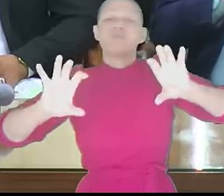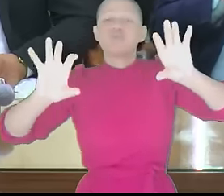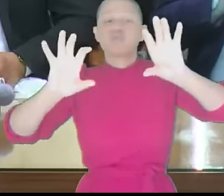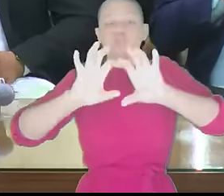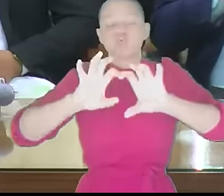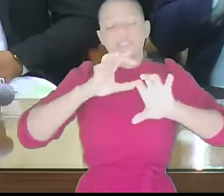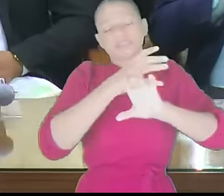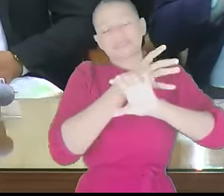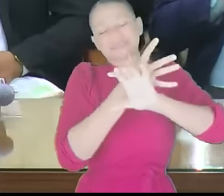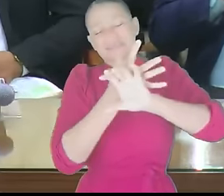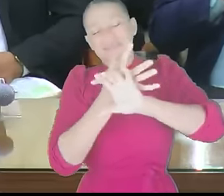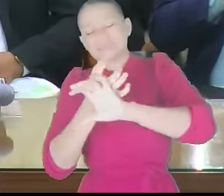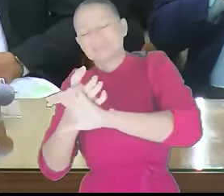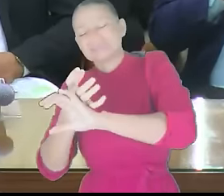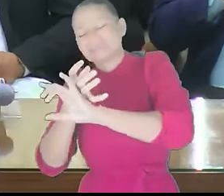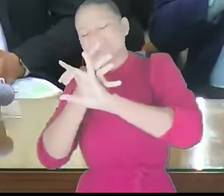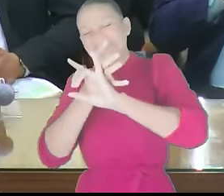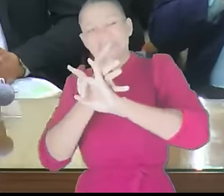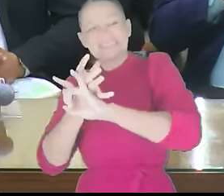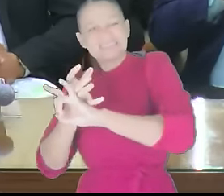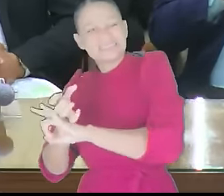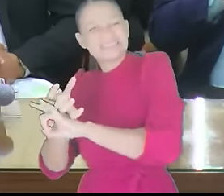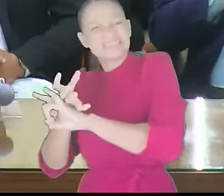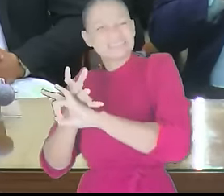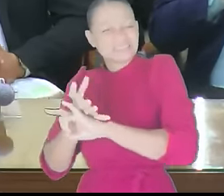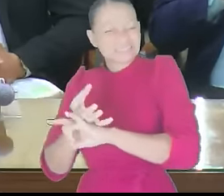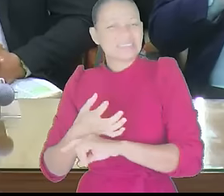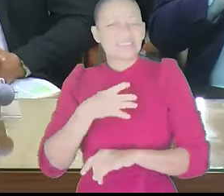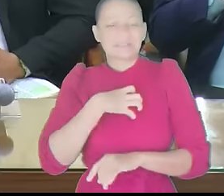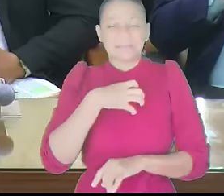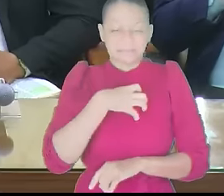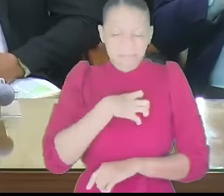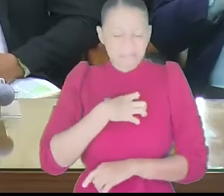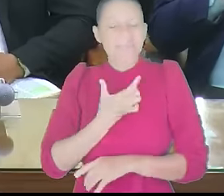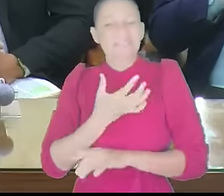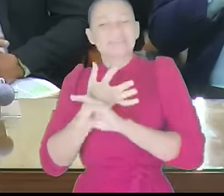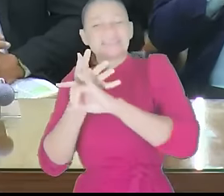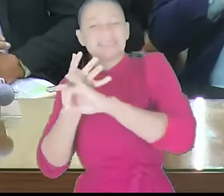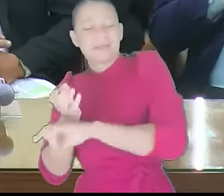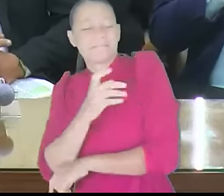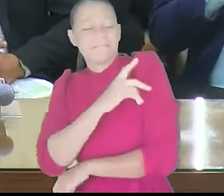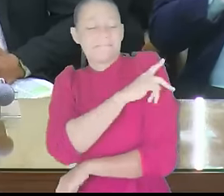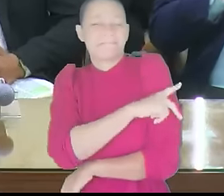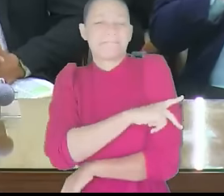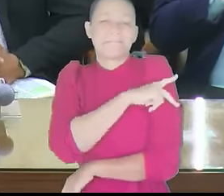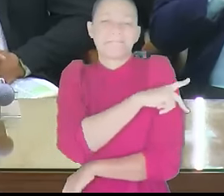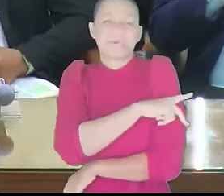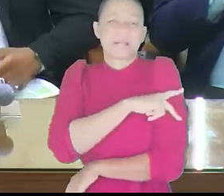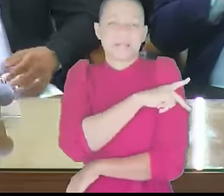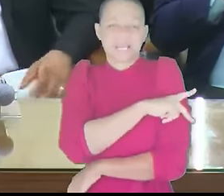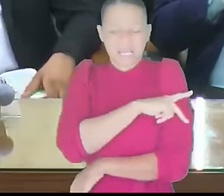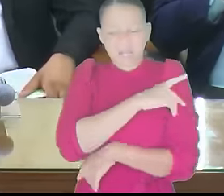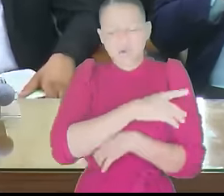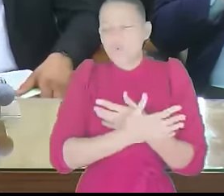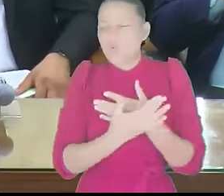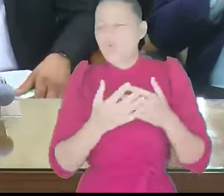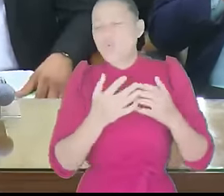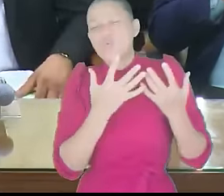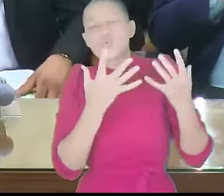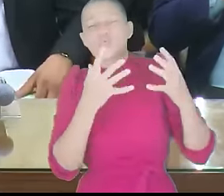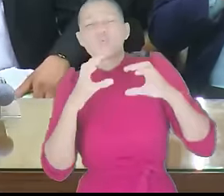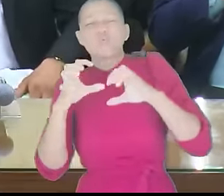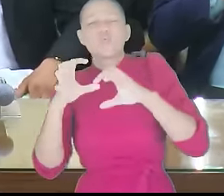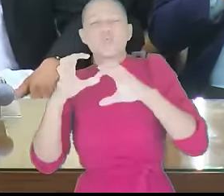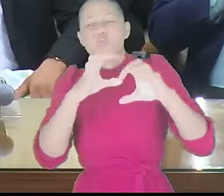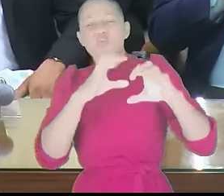Bahia, vão bater no alto sertão do Piauí, vão bater, sai do mar e vão bater lá no